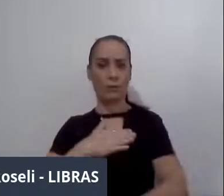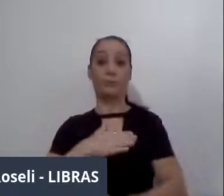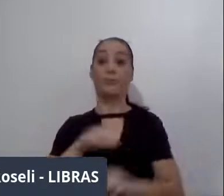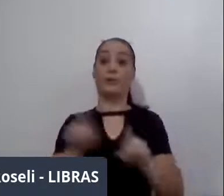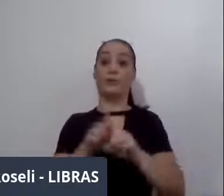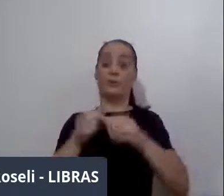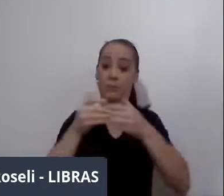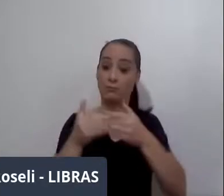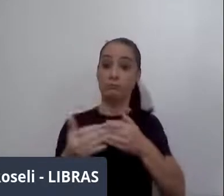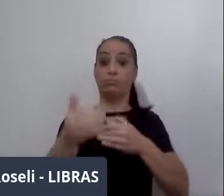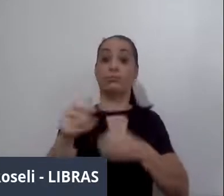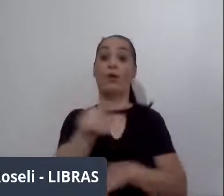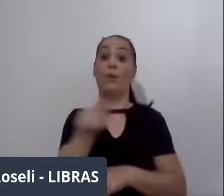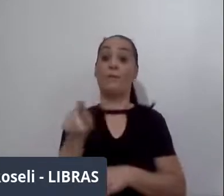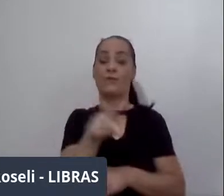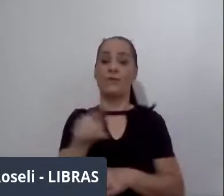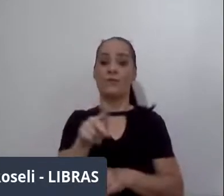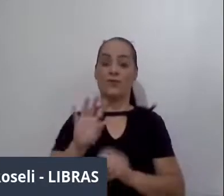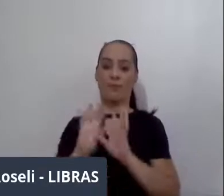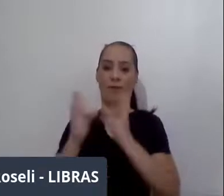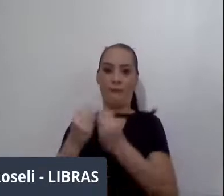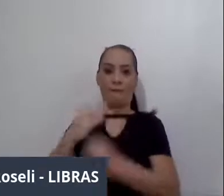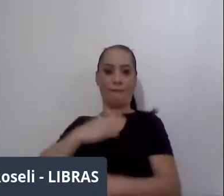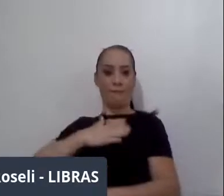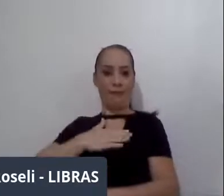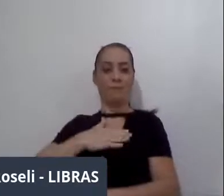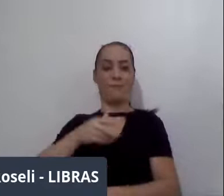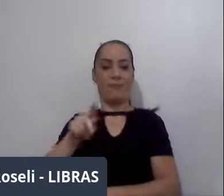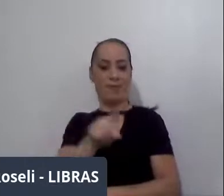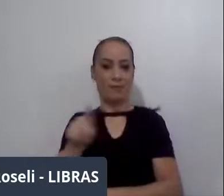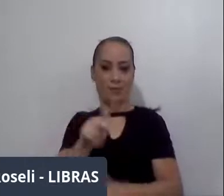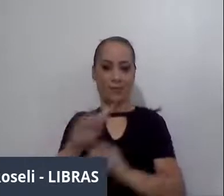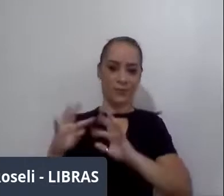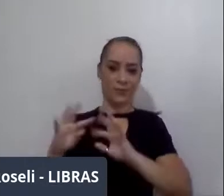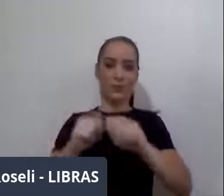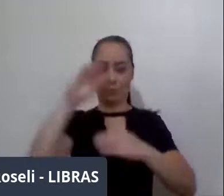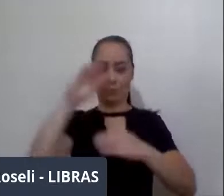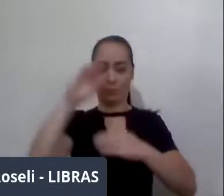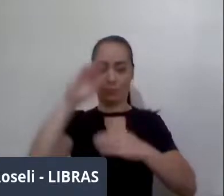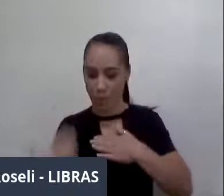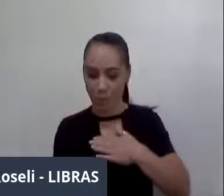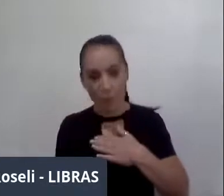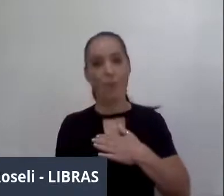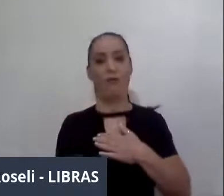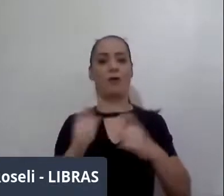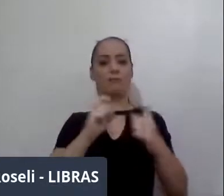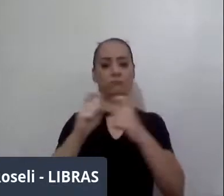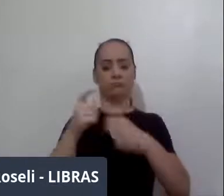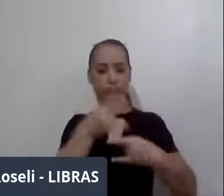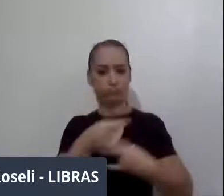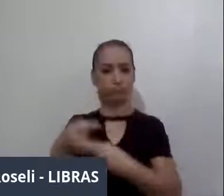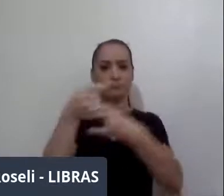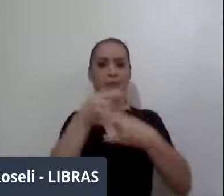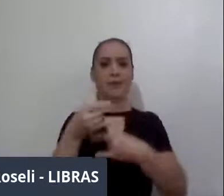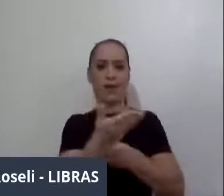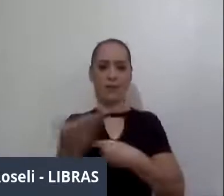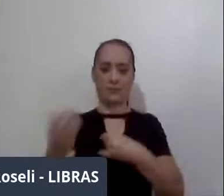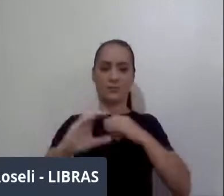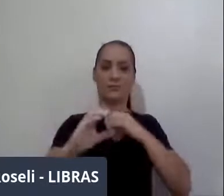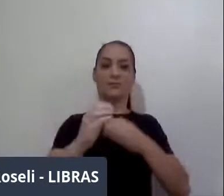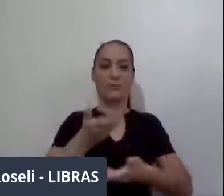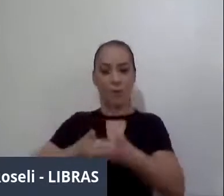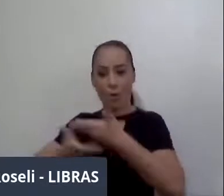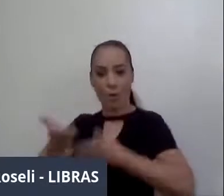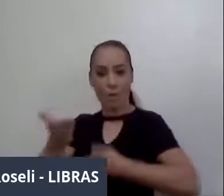venho de uma família de professores, então, para mim é uma honra poder compartilhar essa mesa com vocês. Minha amiga aqui, a